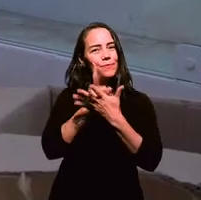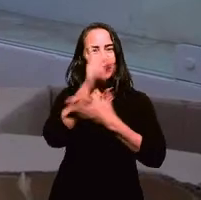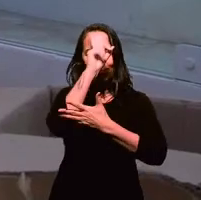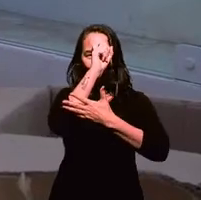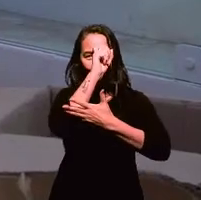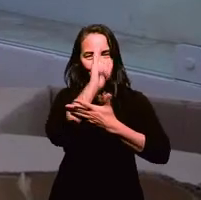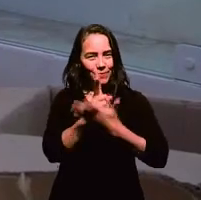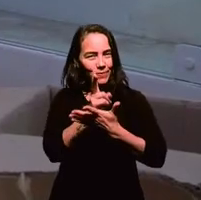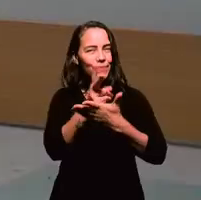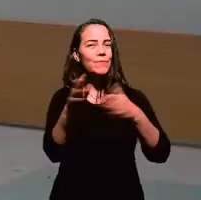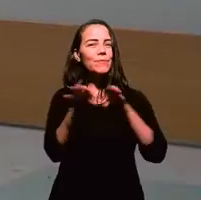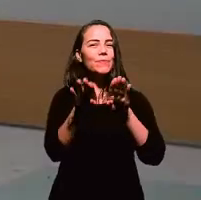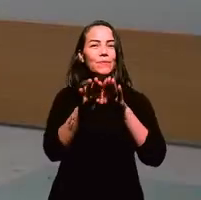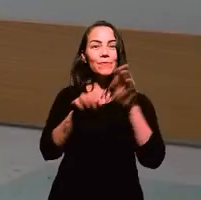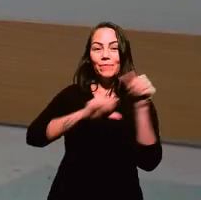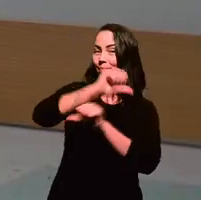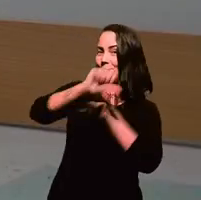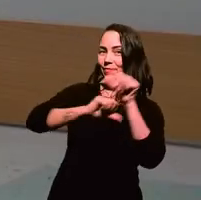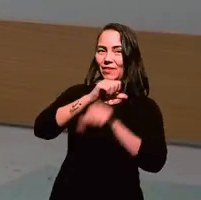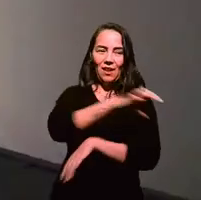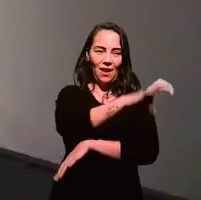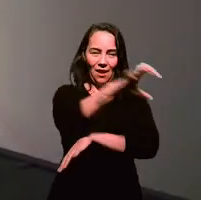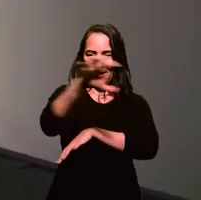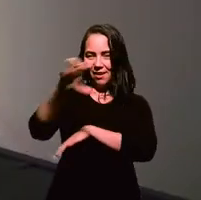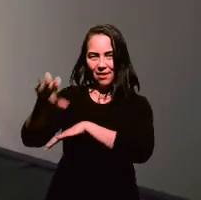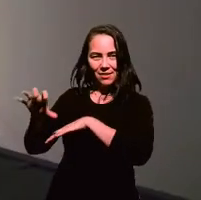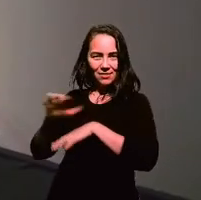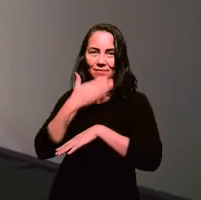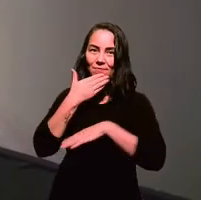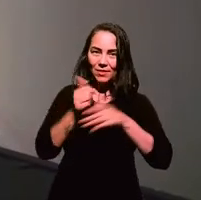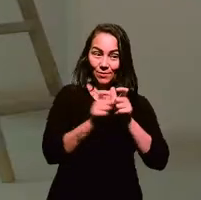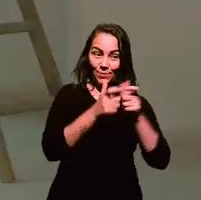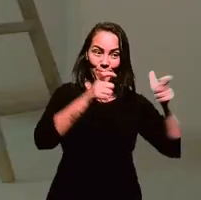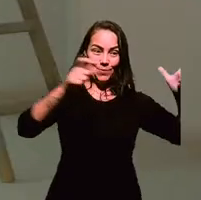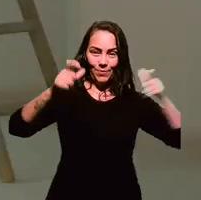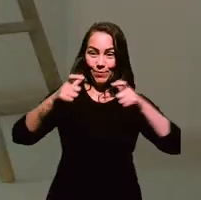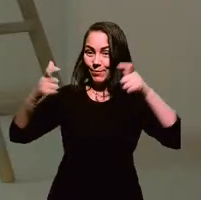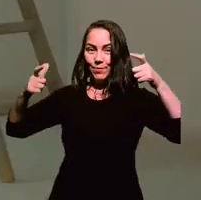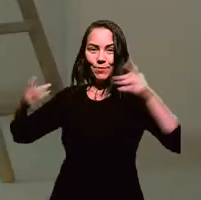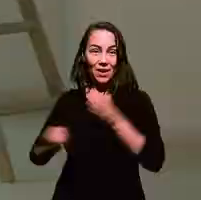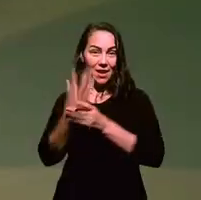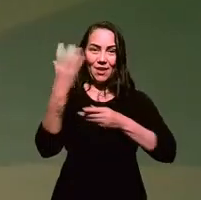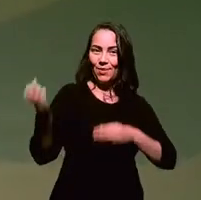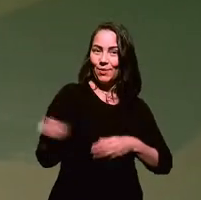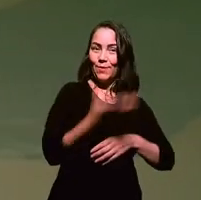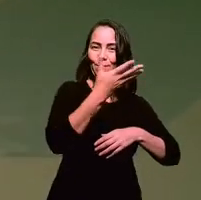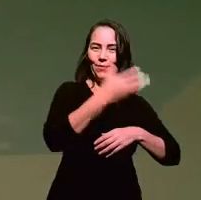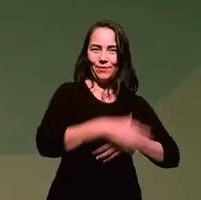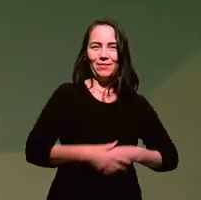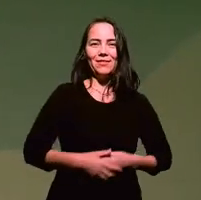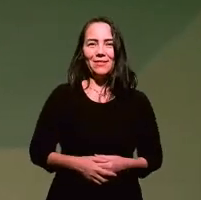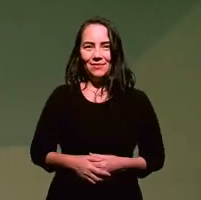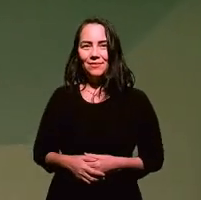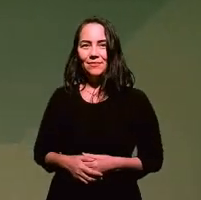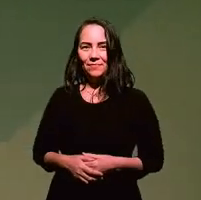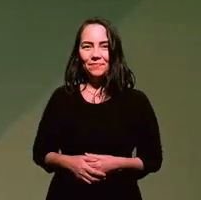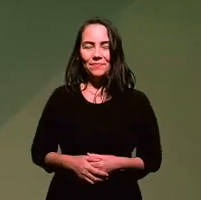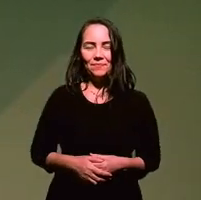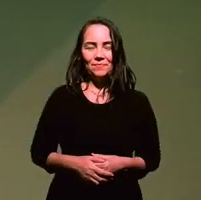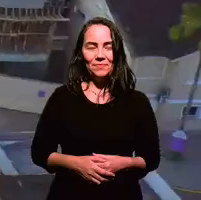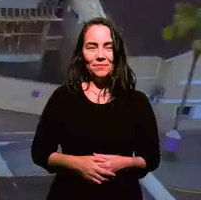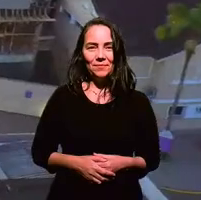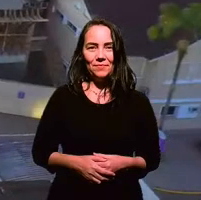funcionando e reformando as áreas. Reformando áreas e ampliando áreas, criando áreas novas.